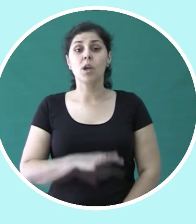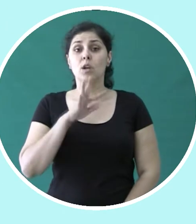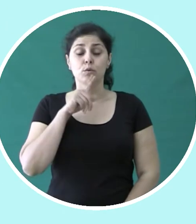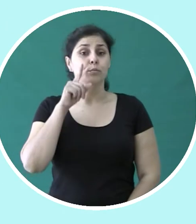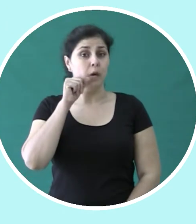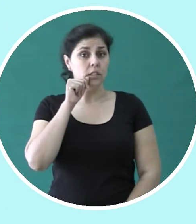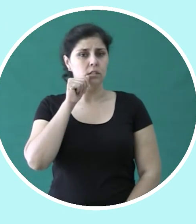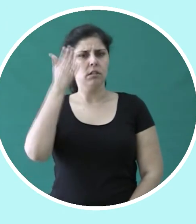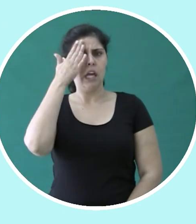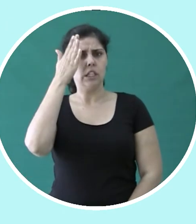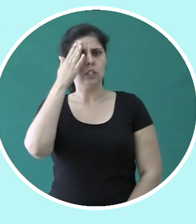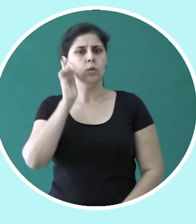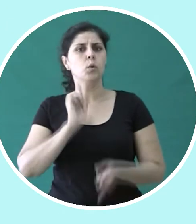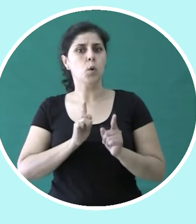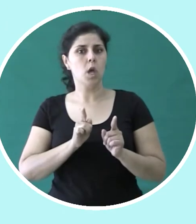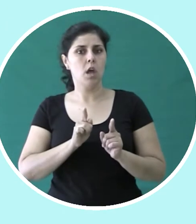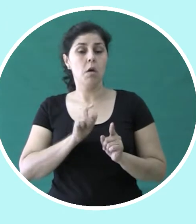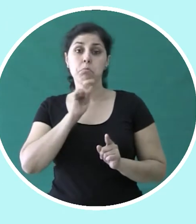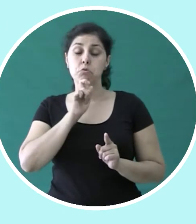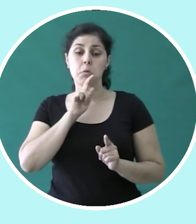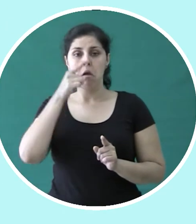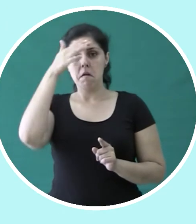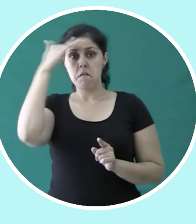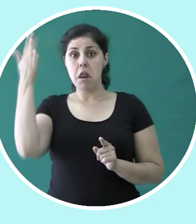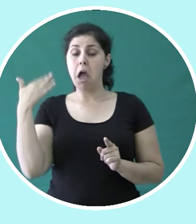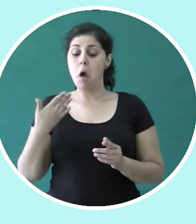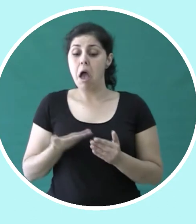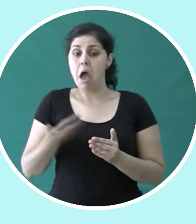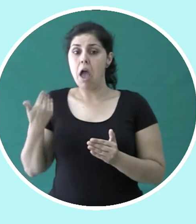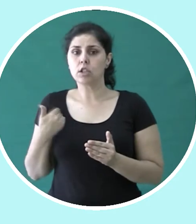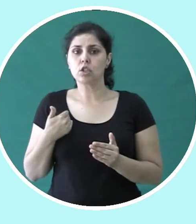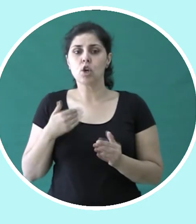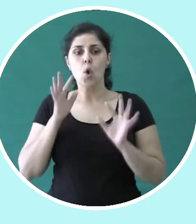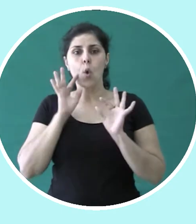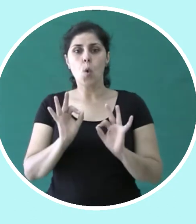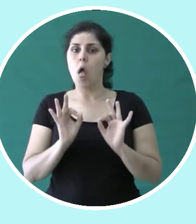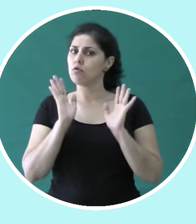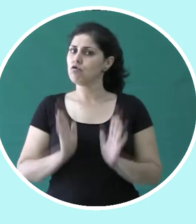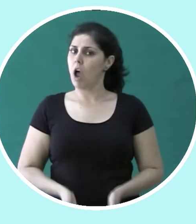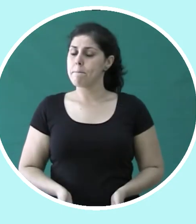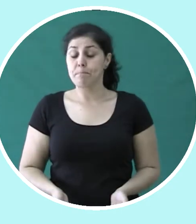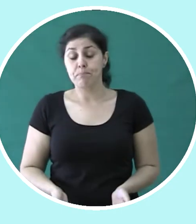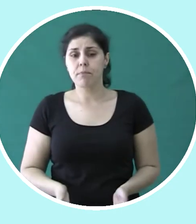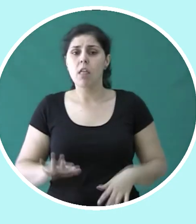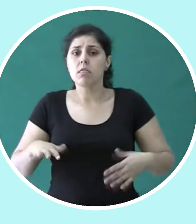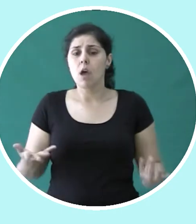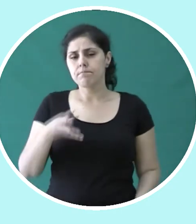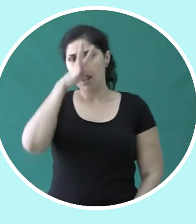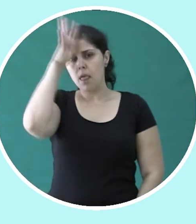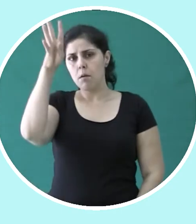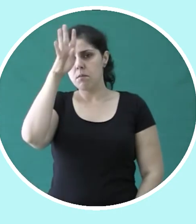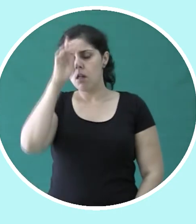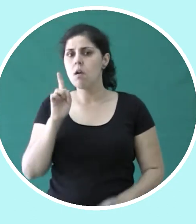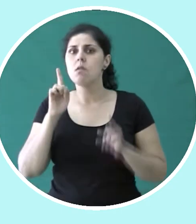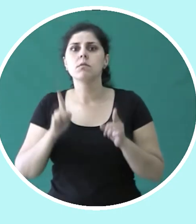Assim, os pais achavam que antes do verão estaria curado. Desde então, Leopoldo começara